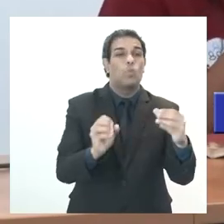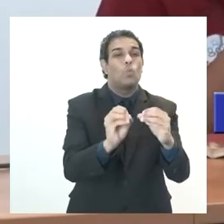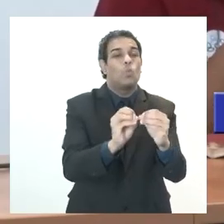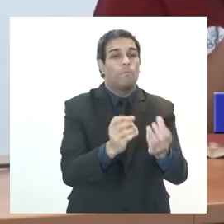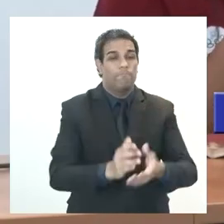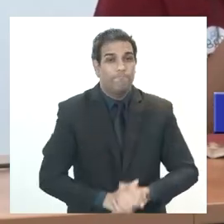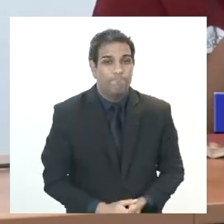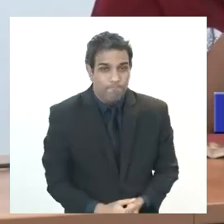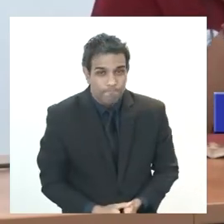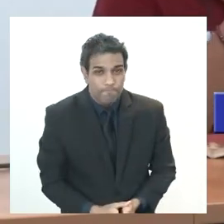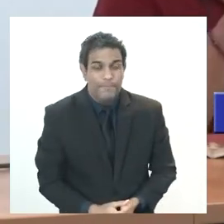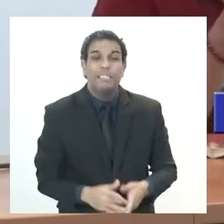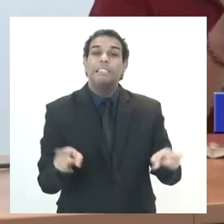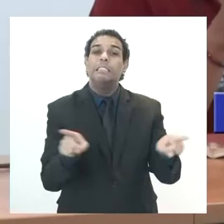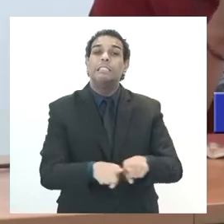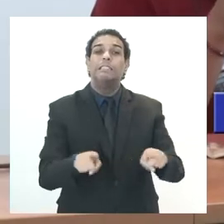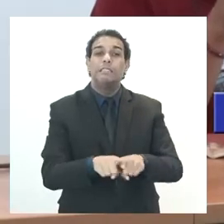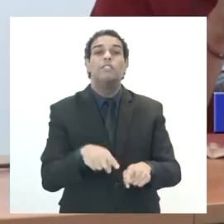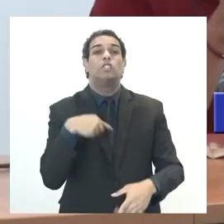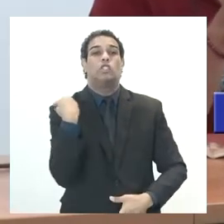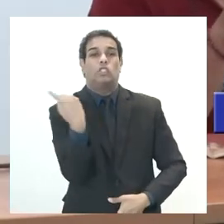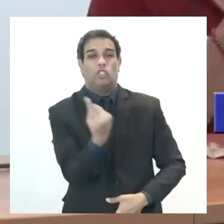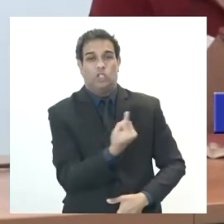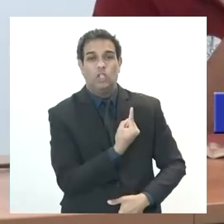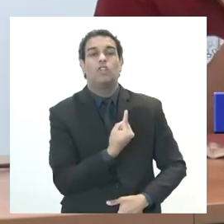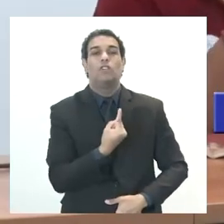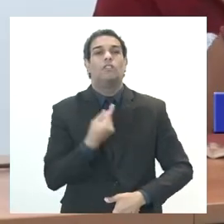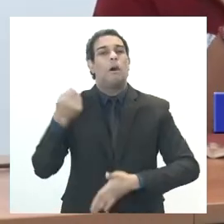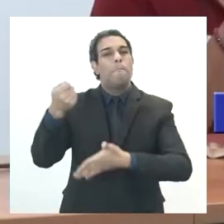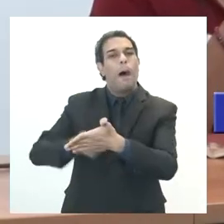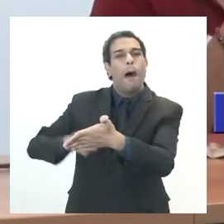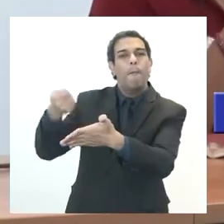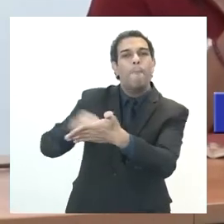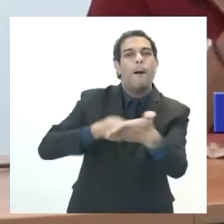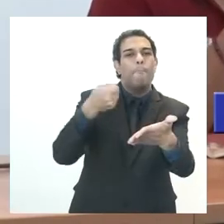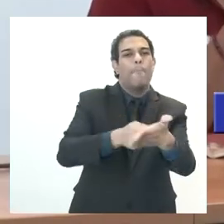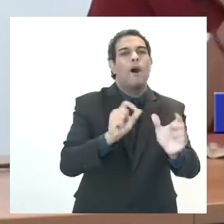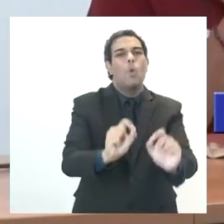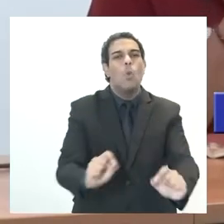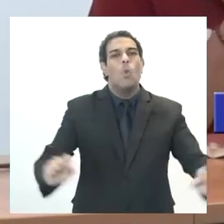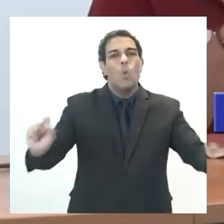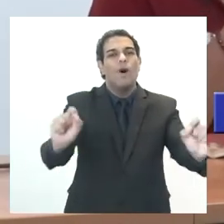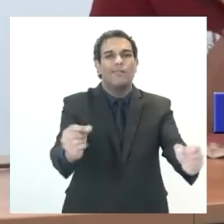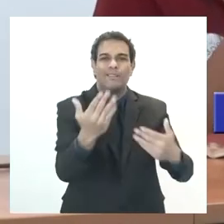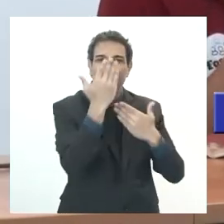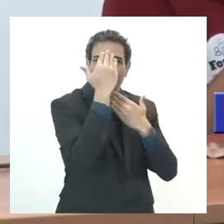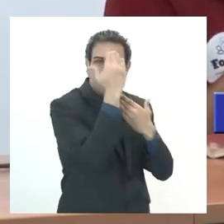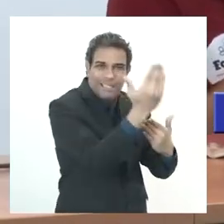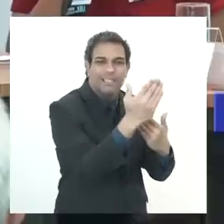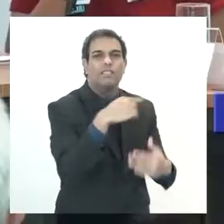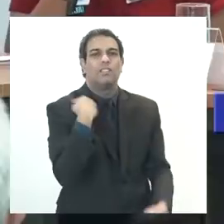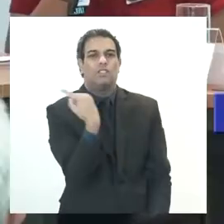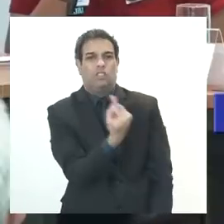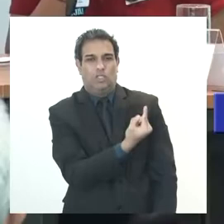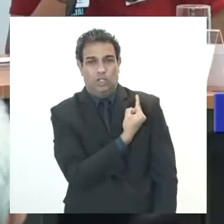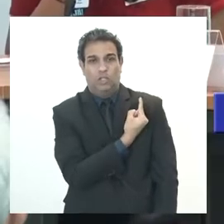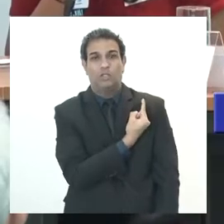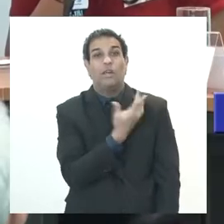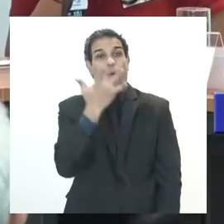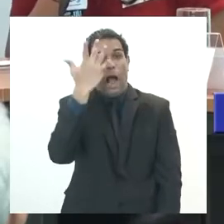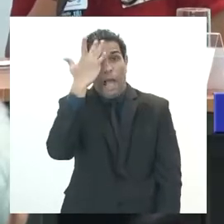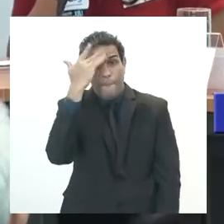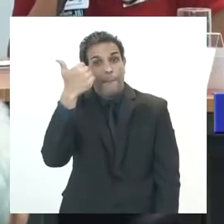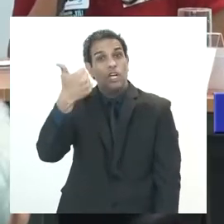passa e que a gente possa estender as nossas manifestações agradeço a iniciativa e todos nós no ato do dia